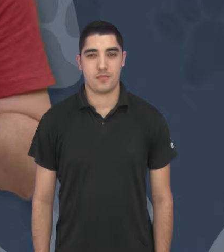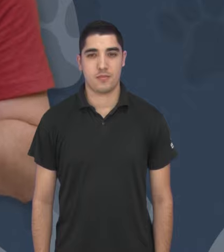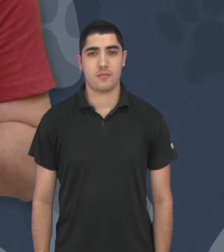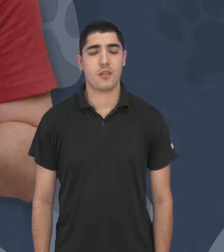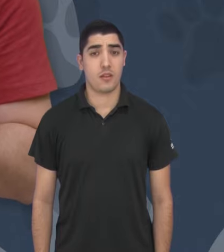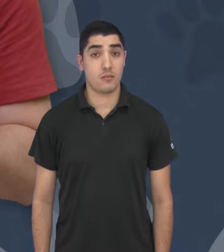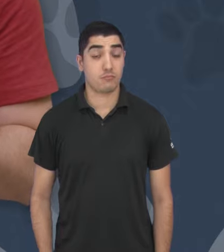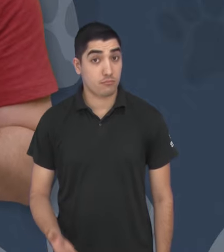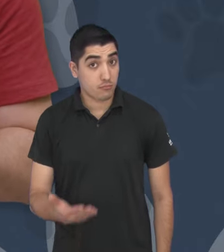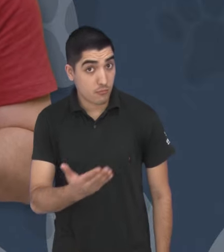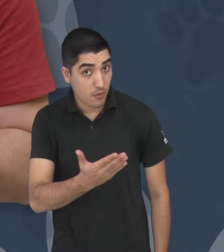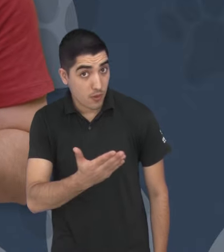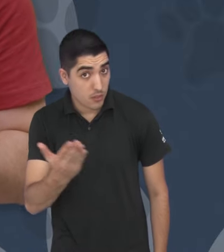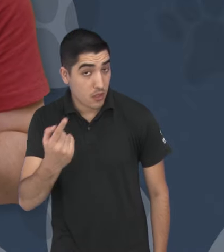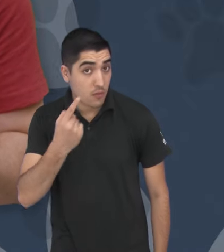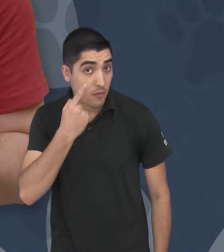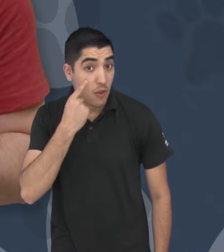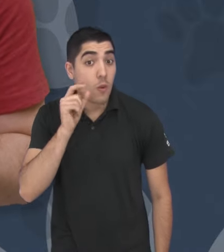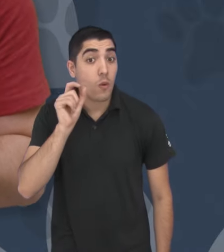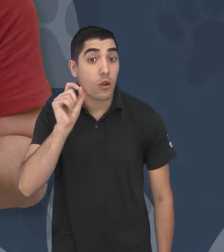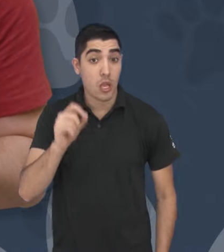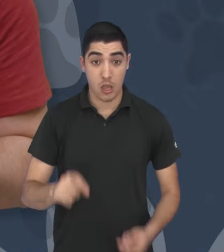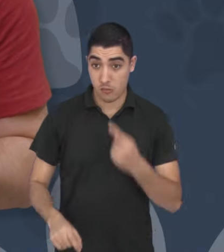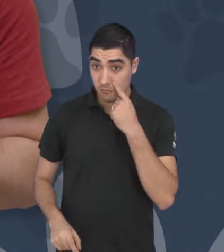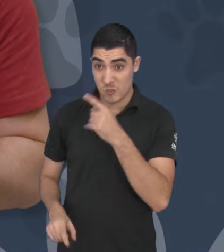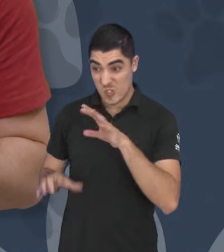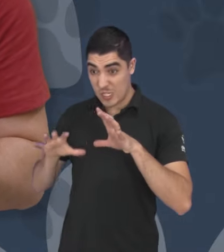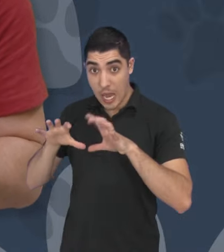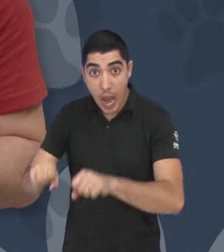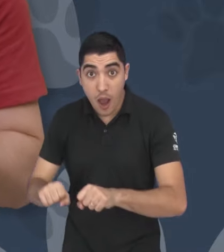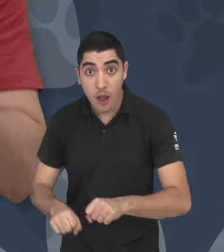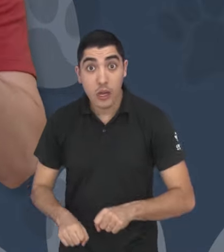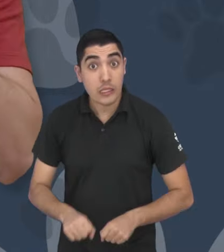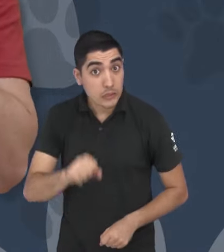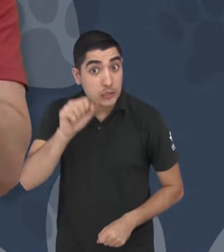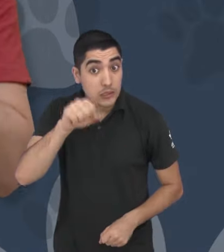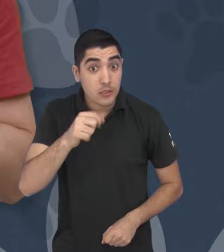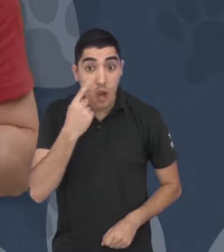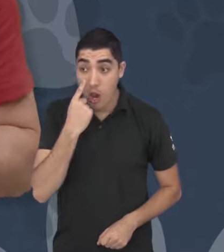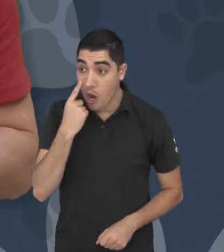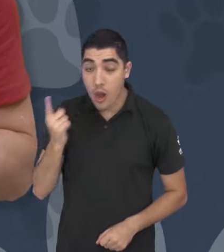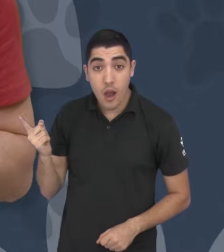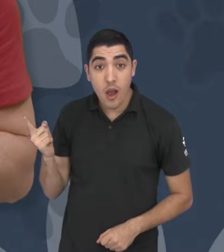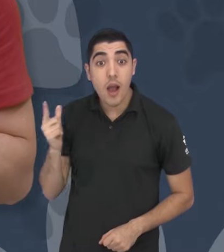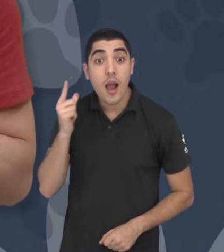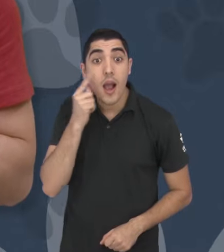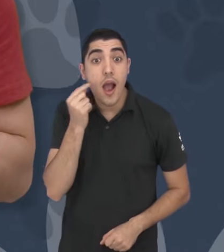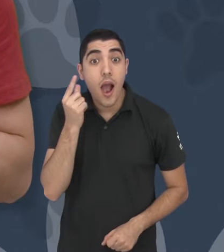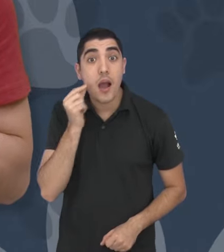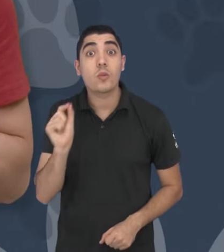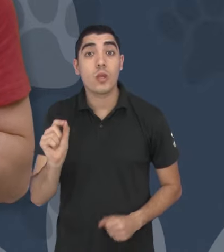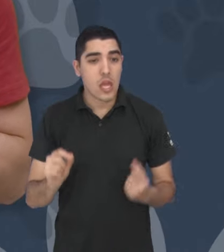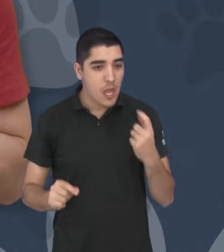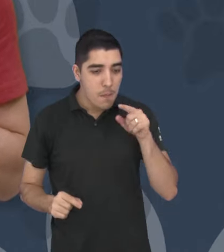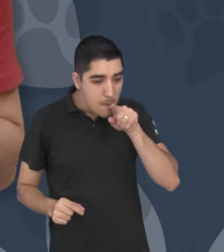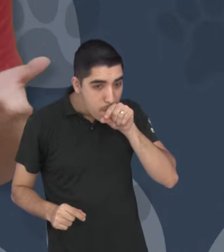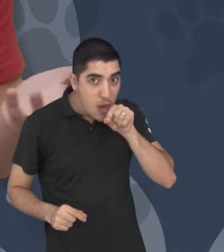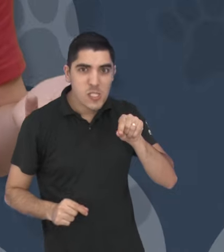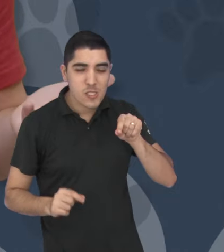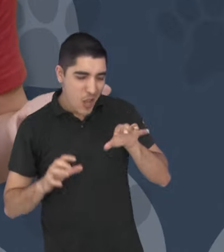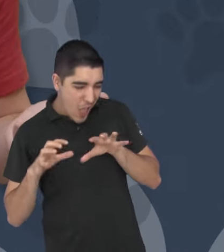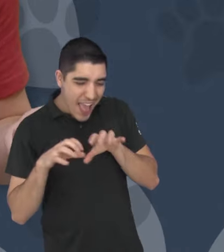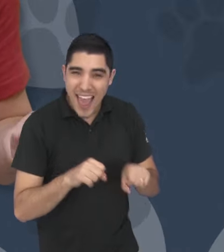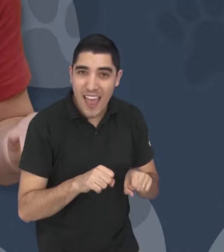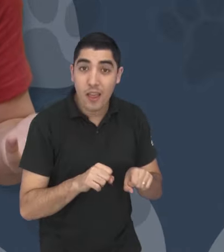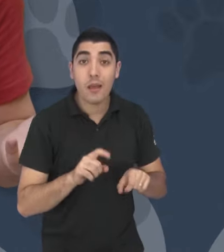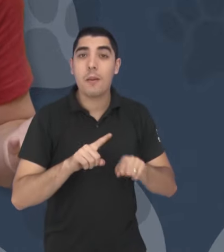Você está prestes a ver a cena de um ataque. Sim, este gato atacou o pássaro. Mas